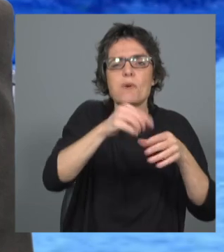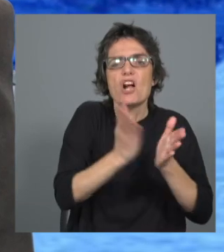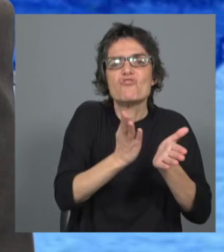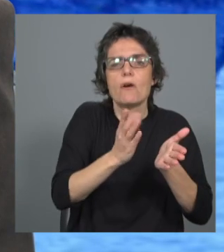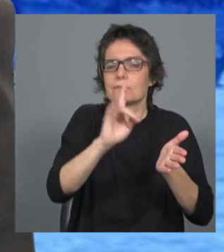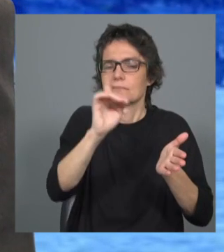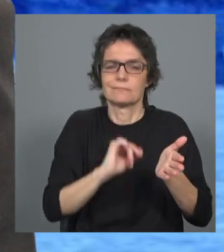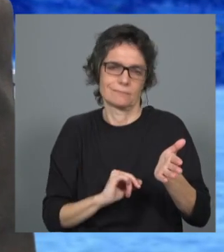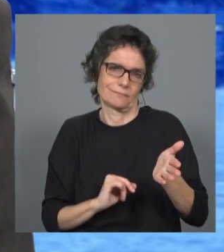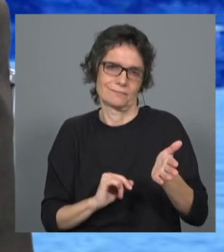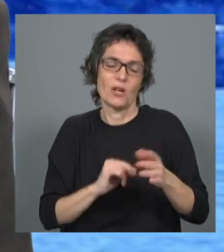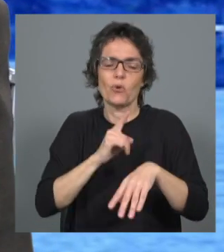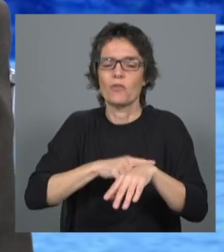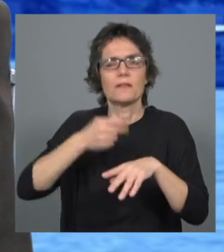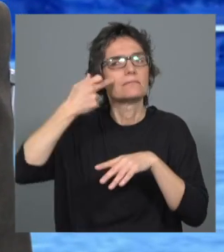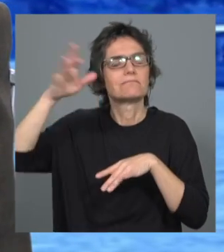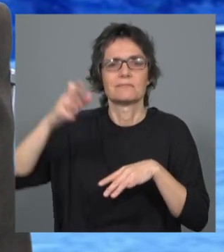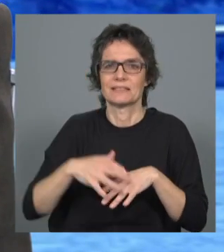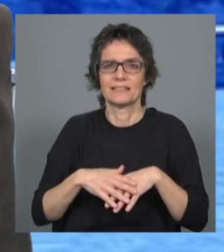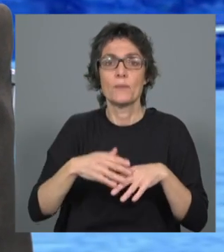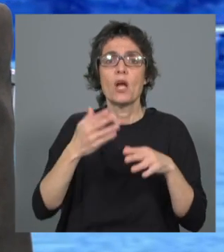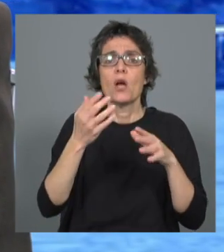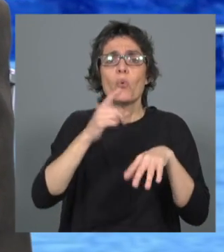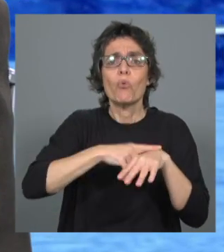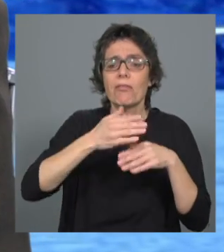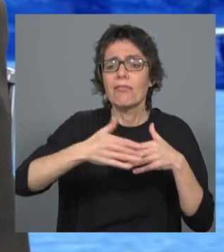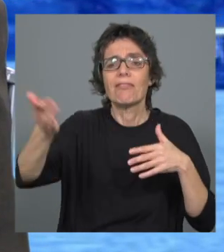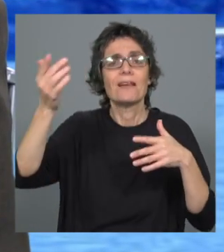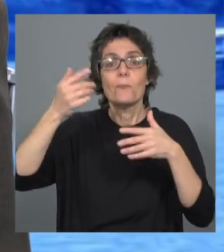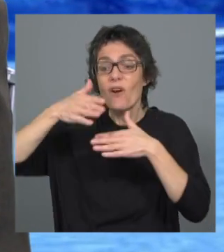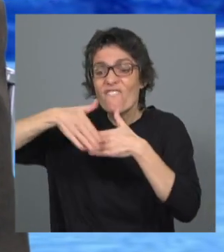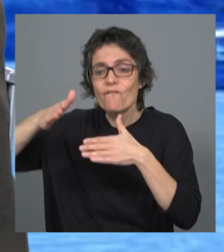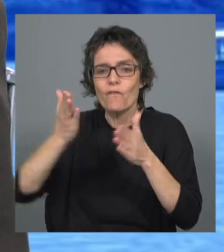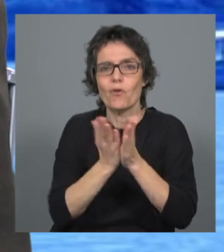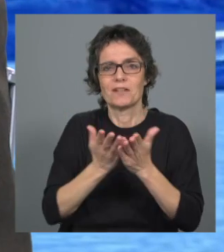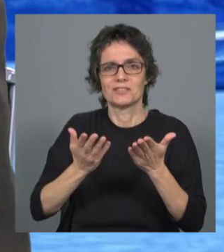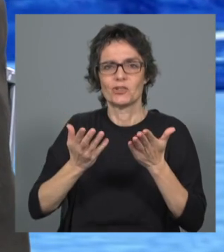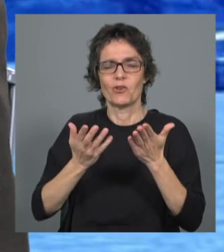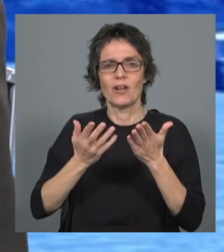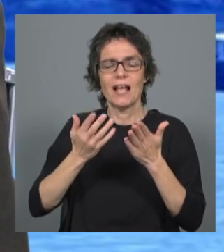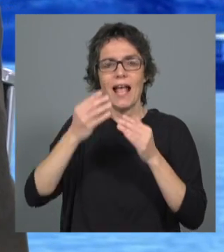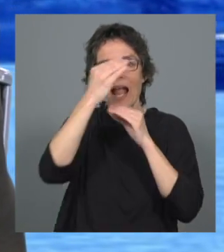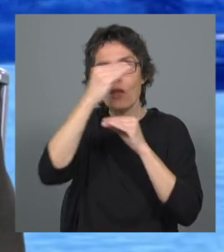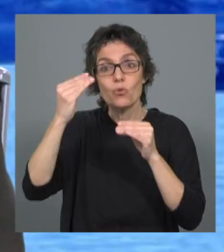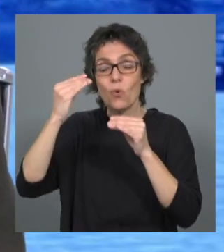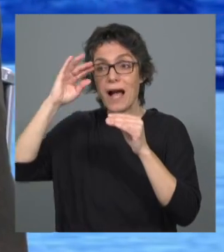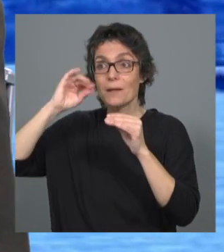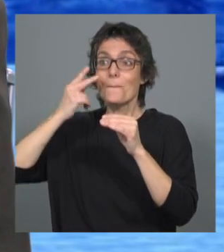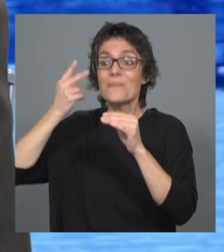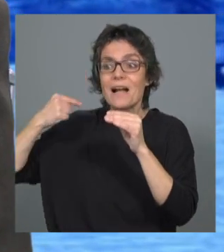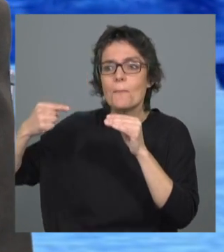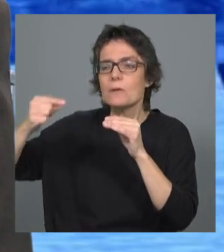bem, porque essa é uma das grandes missões da educação moral, é educar plenamente, em todas as dimensões da